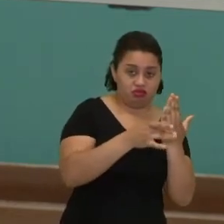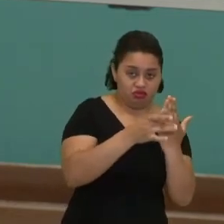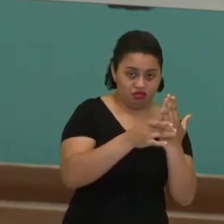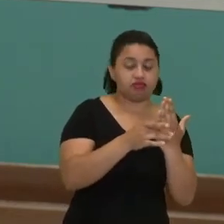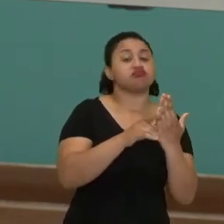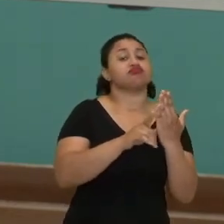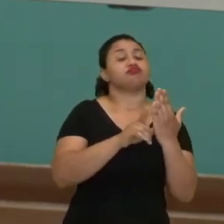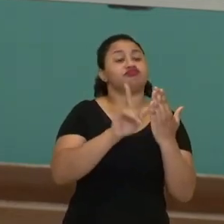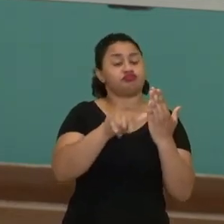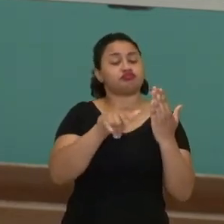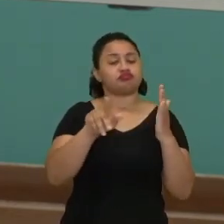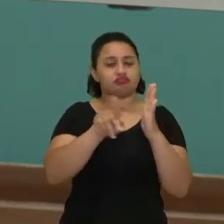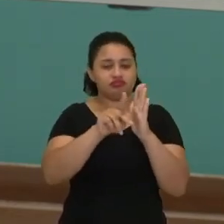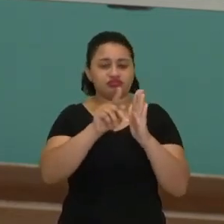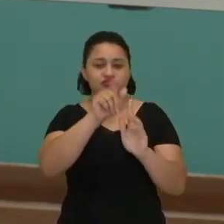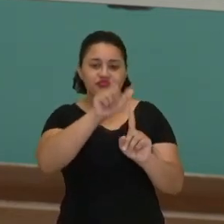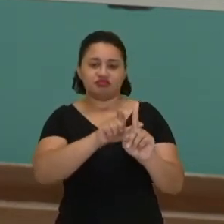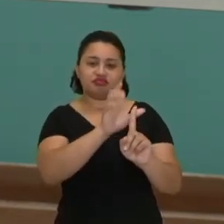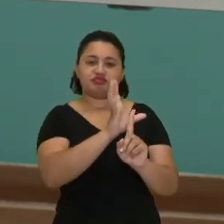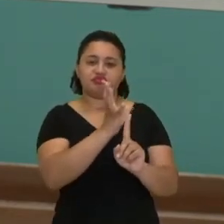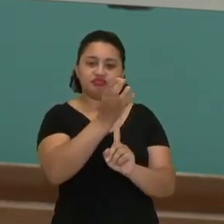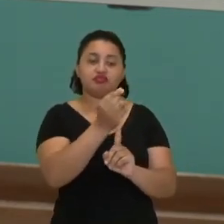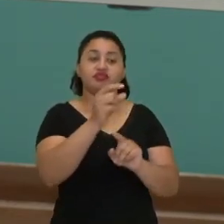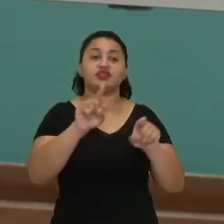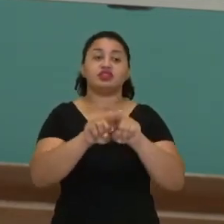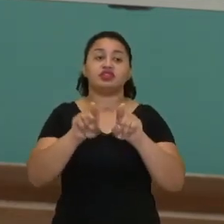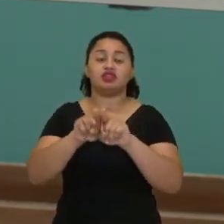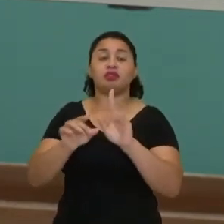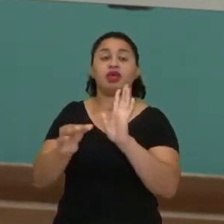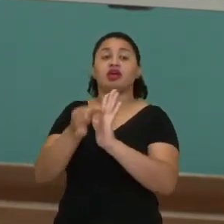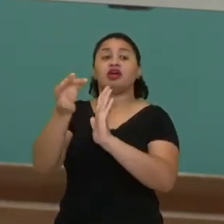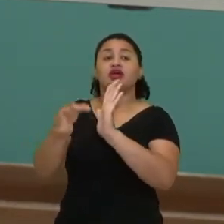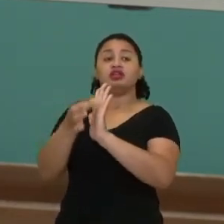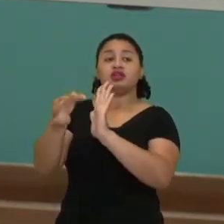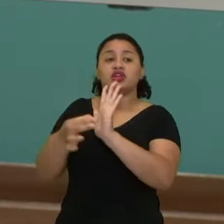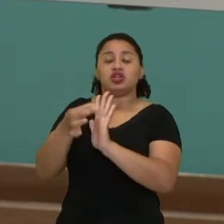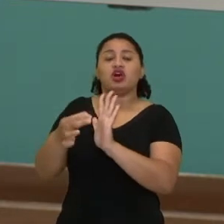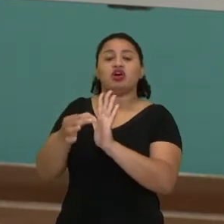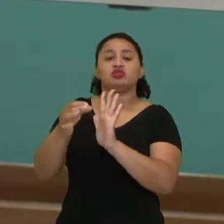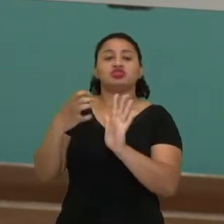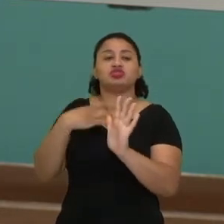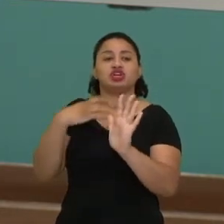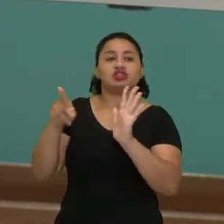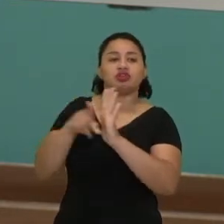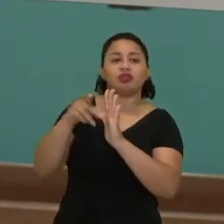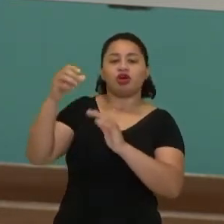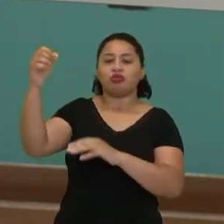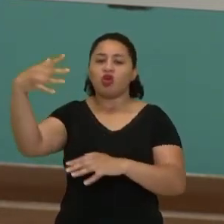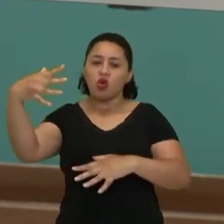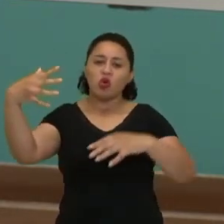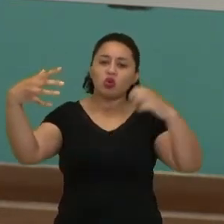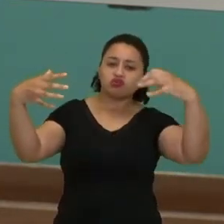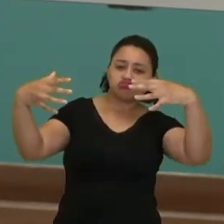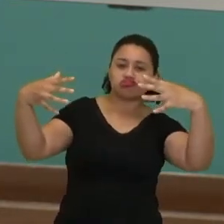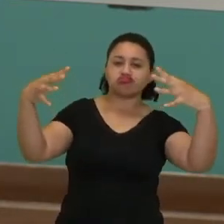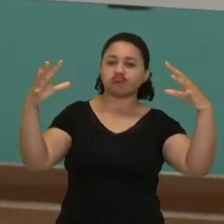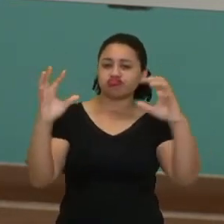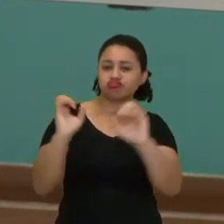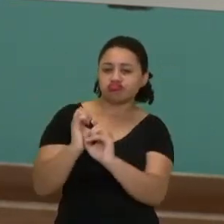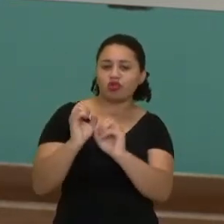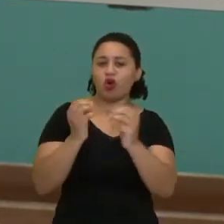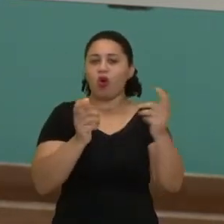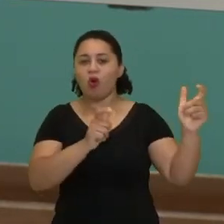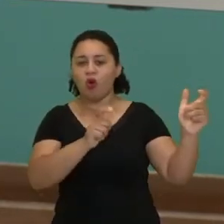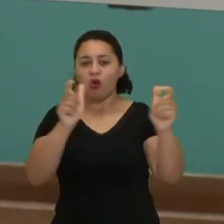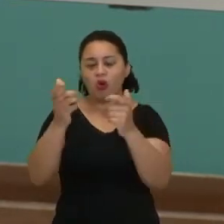tinha muito dentro dele, e tem a parte do impressionismo, que é as questões da técnica com a luz e tudo mais. Tá? Qual é a crítica